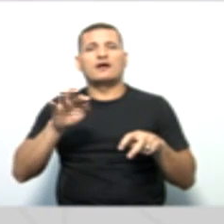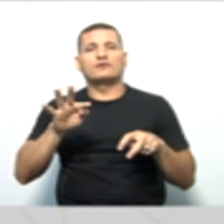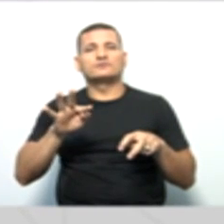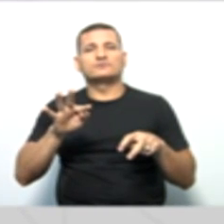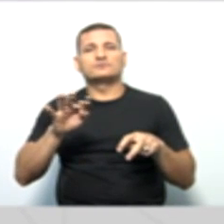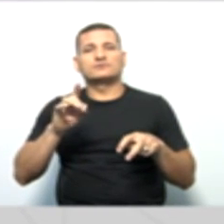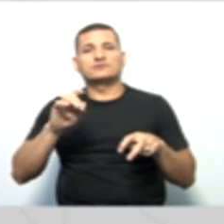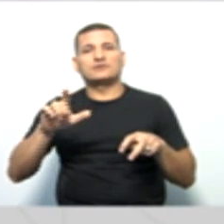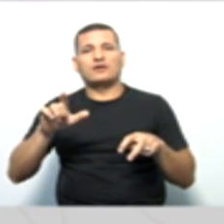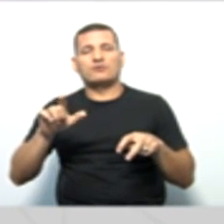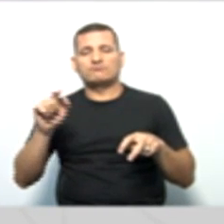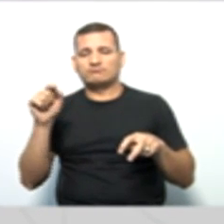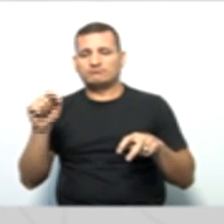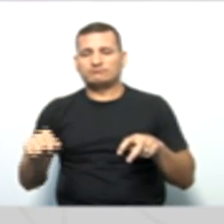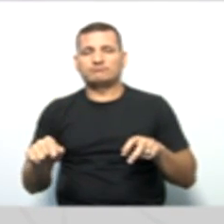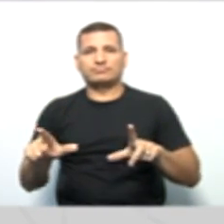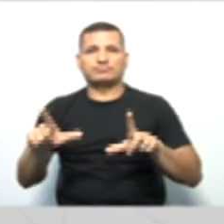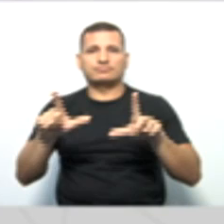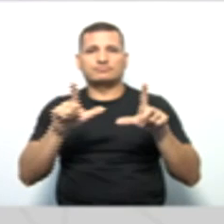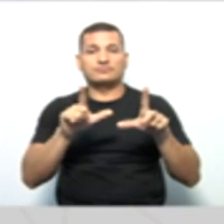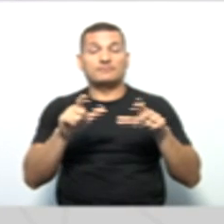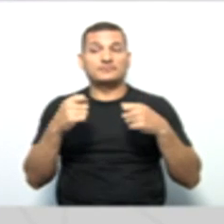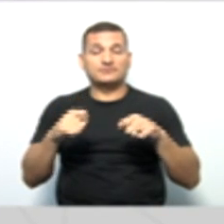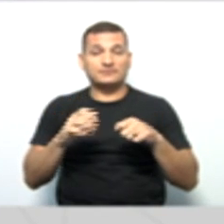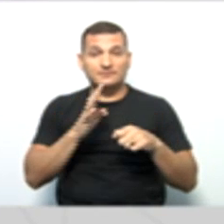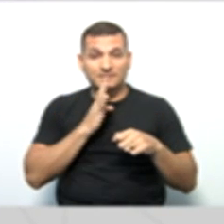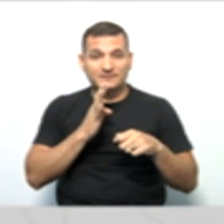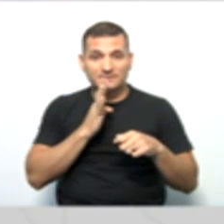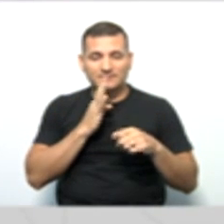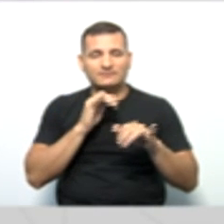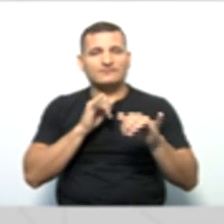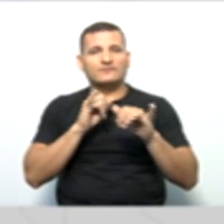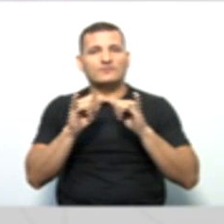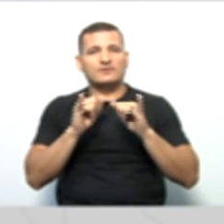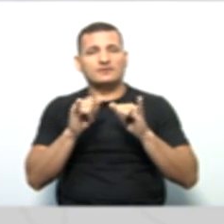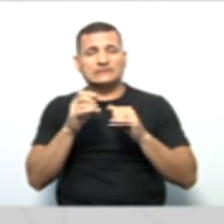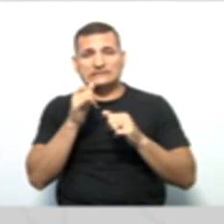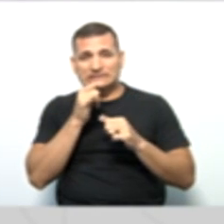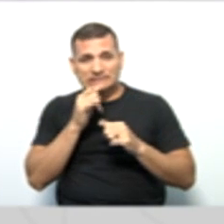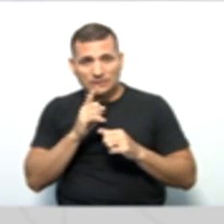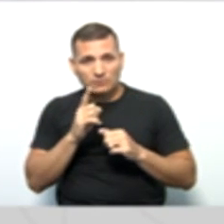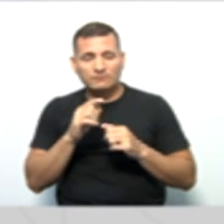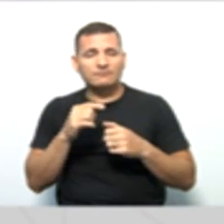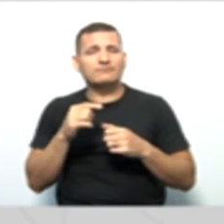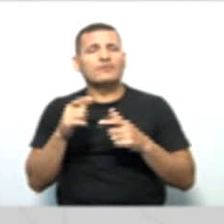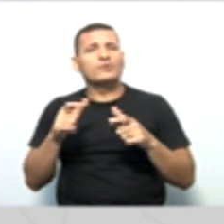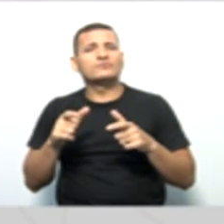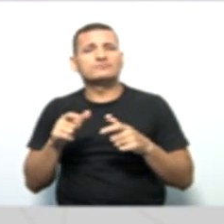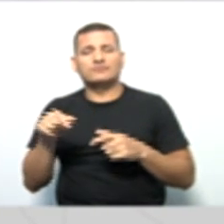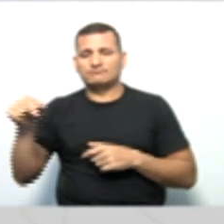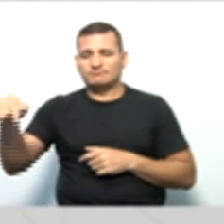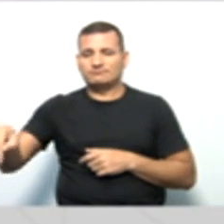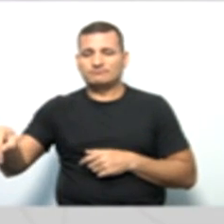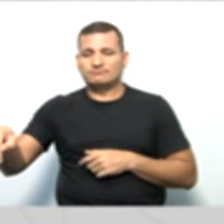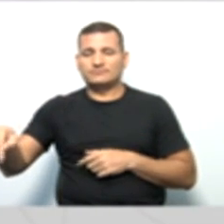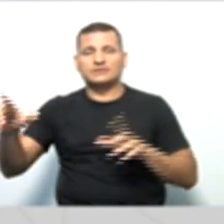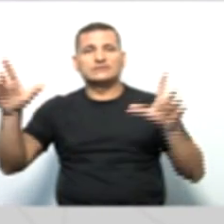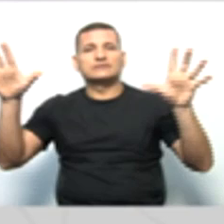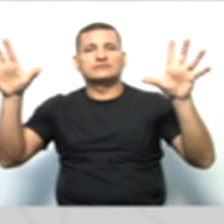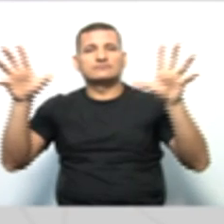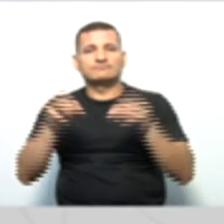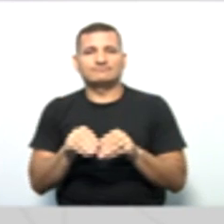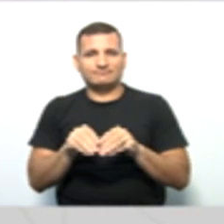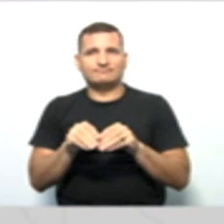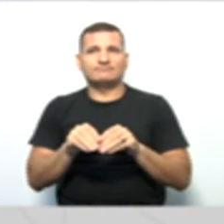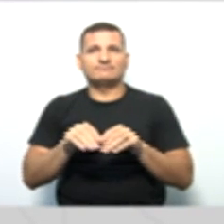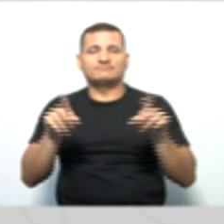todo o processo. Se ele te conhecer muito ainda sobre informática, porque senão ele vai na onde? Lá no botãozinho de desligar o computador. Desligar o computador e pronto, né?